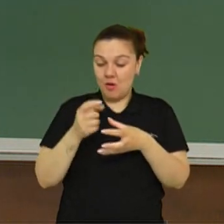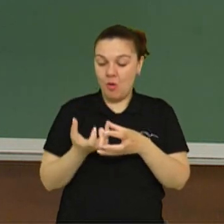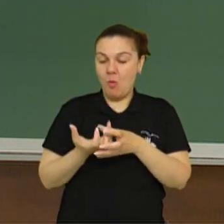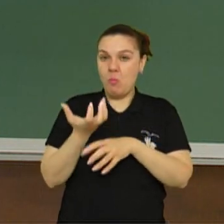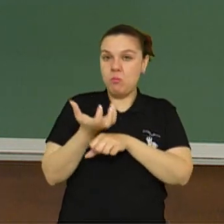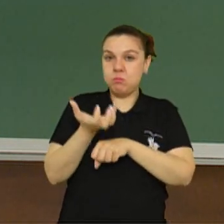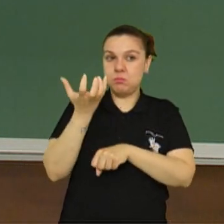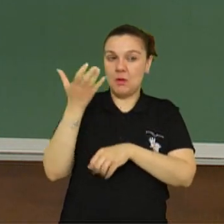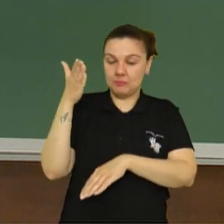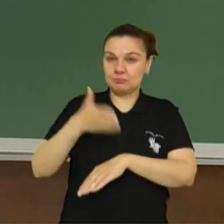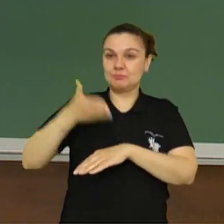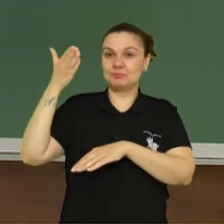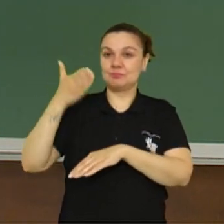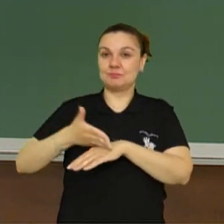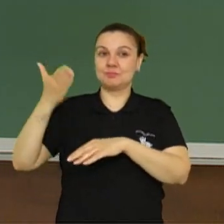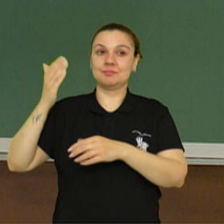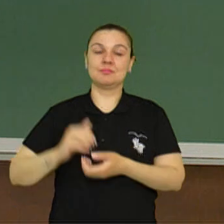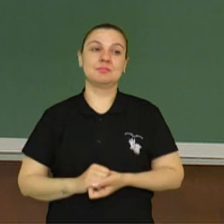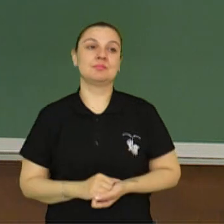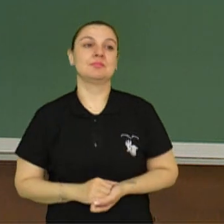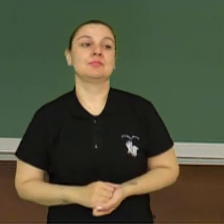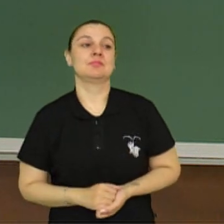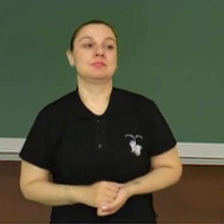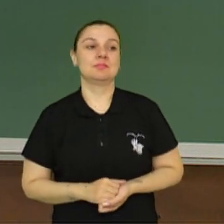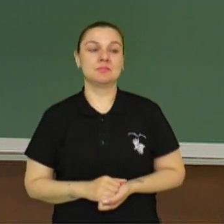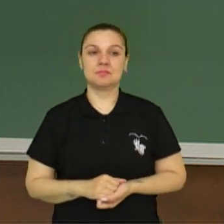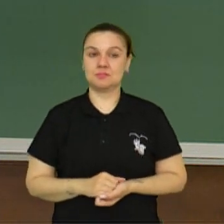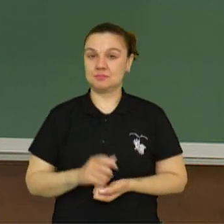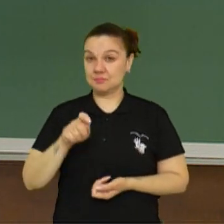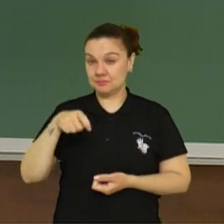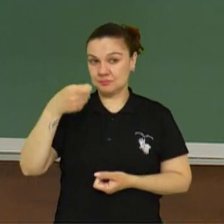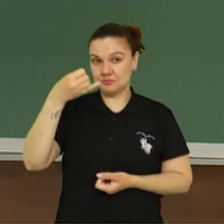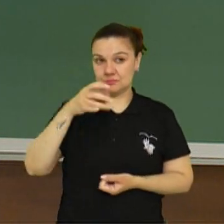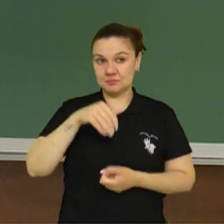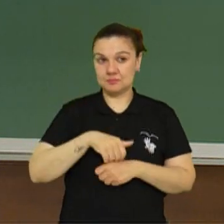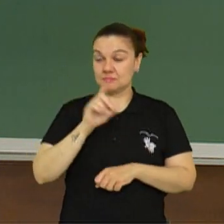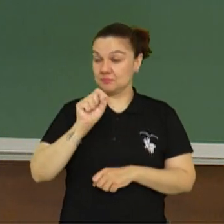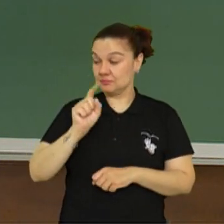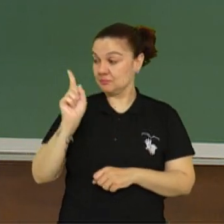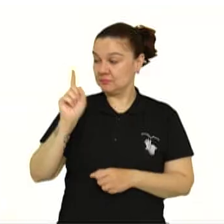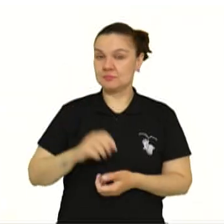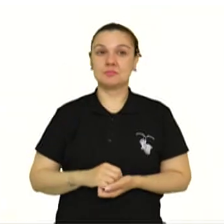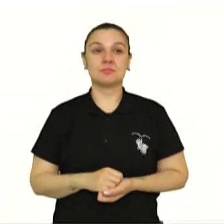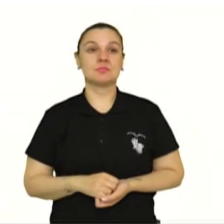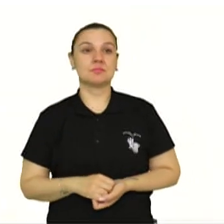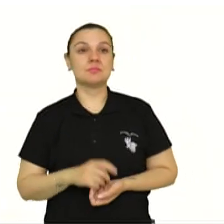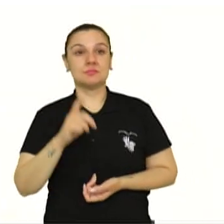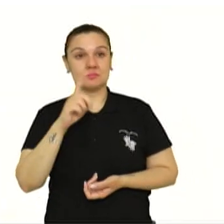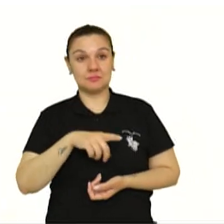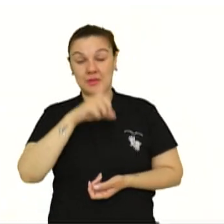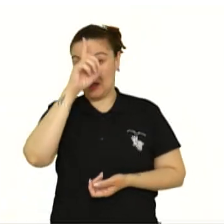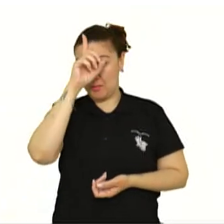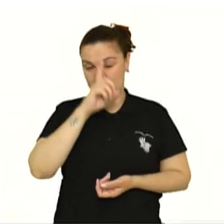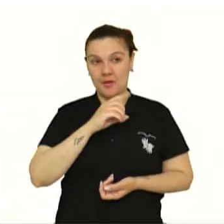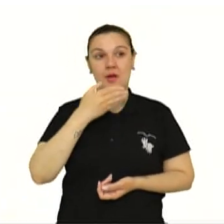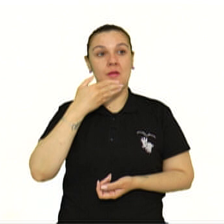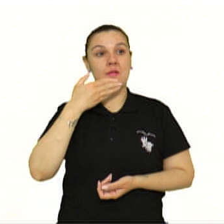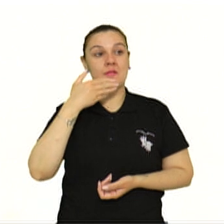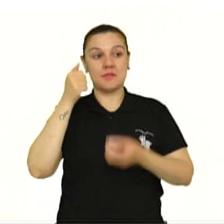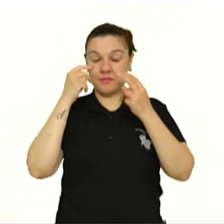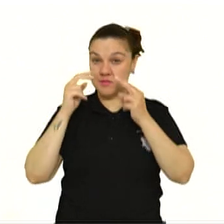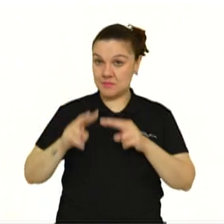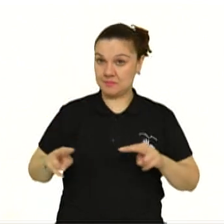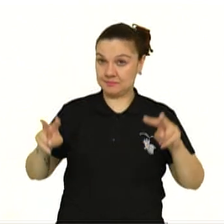ela quicar, né? Depois a gente vai falar um pouquinho mais específico sobre isso. Ela é amarela para que seja a